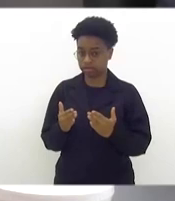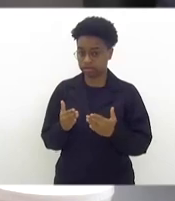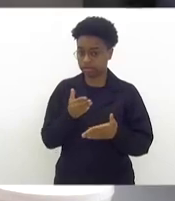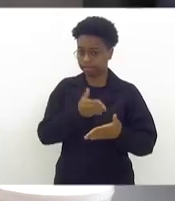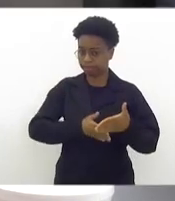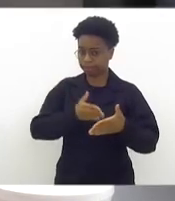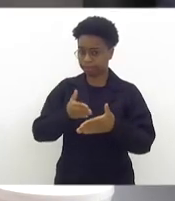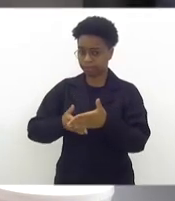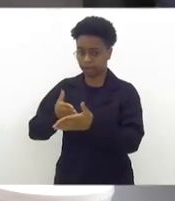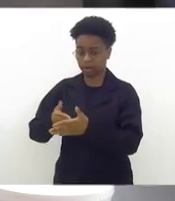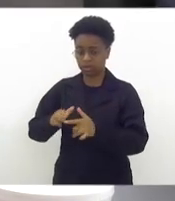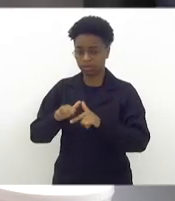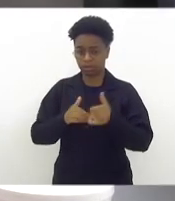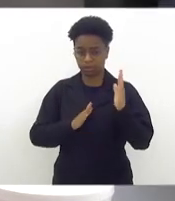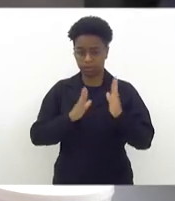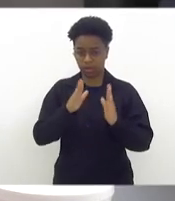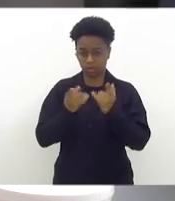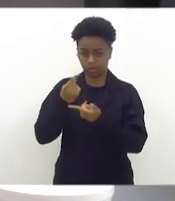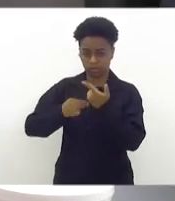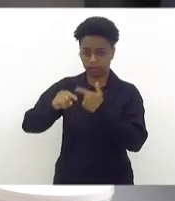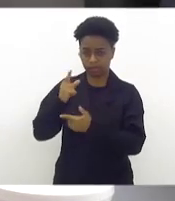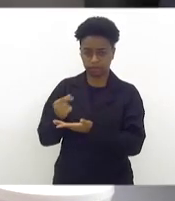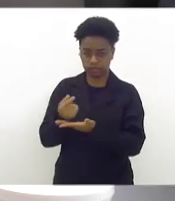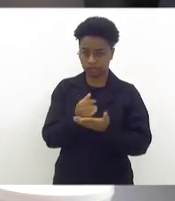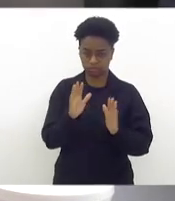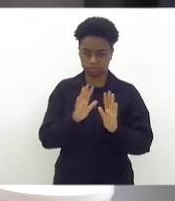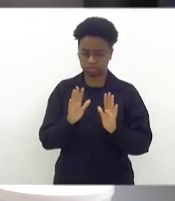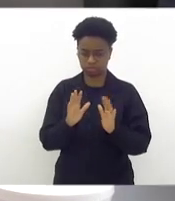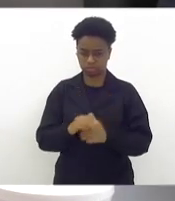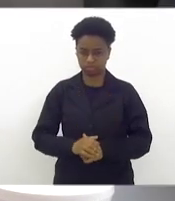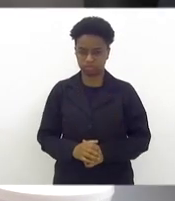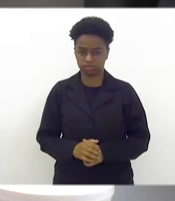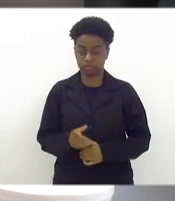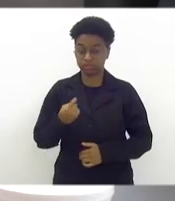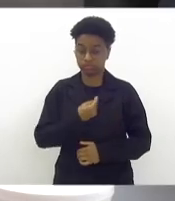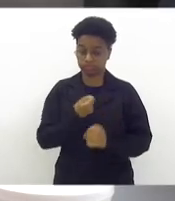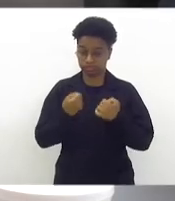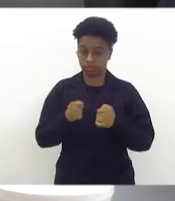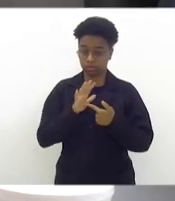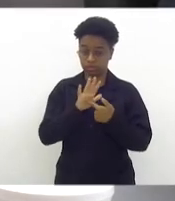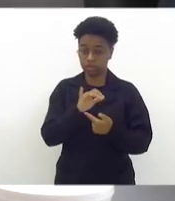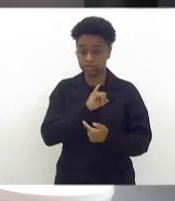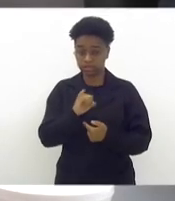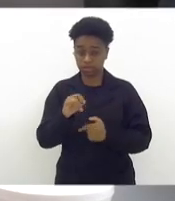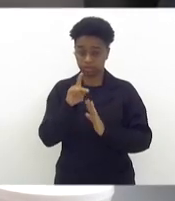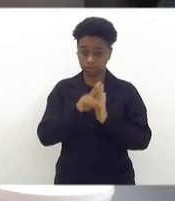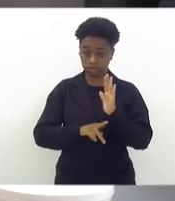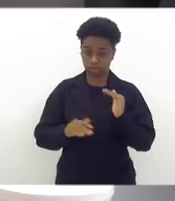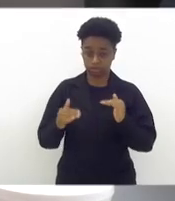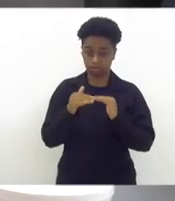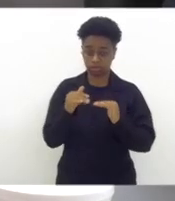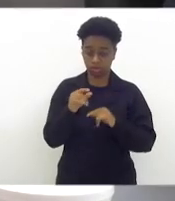obstruída pelo regime de recuperação fiscal. Perfeito. A gente tem que dizer se o projeto é constitucional ou não. Nesse